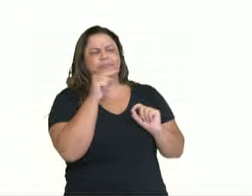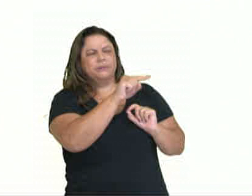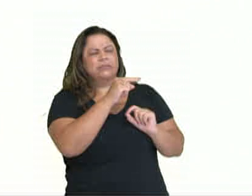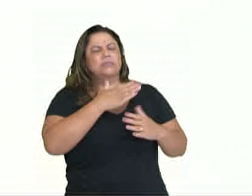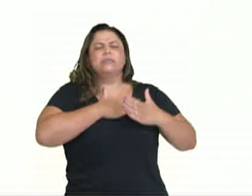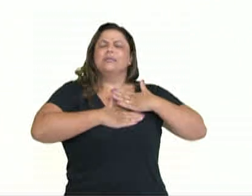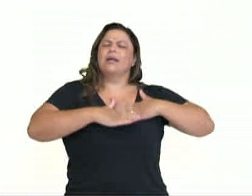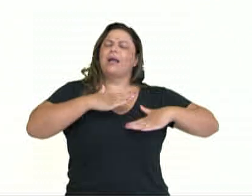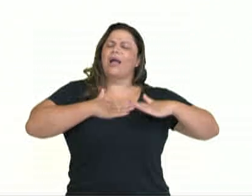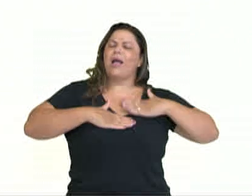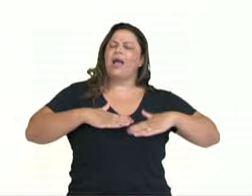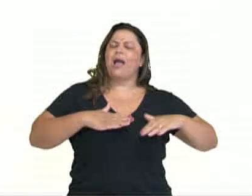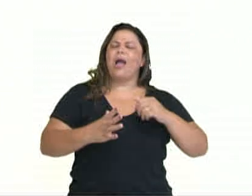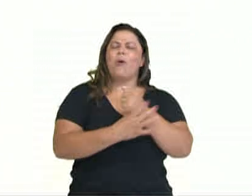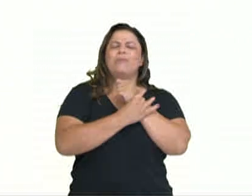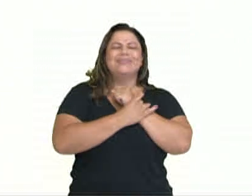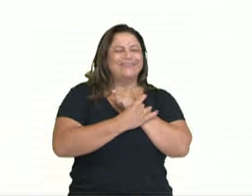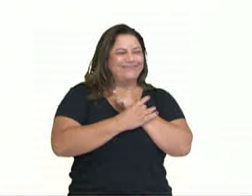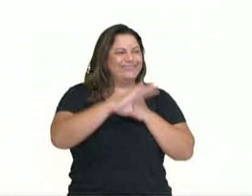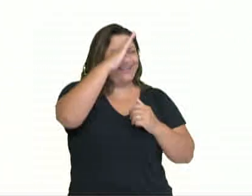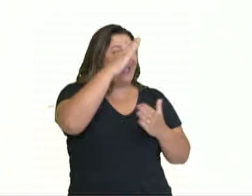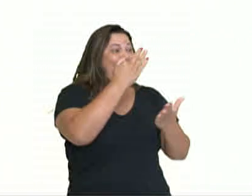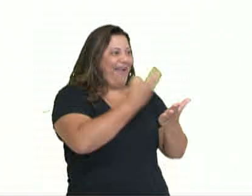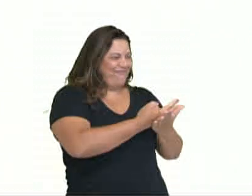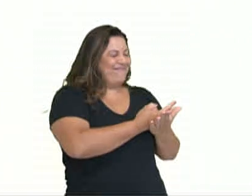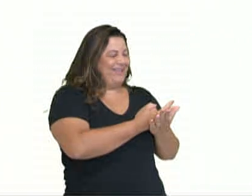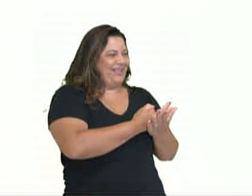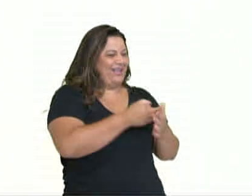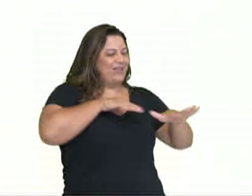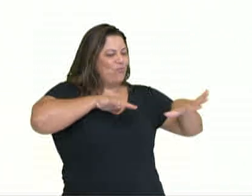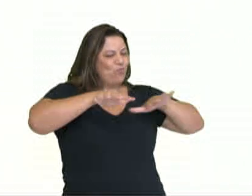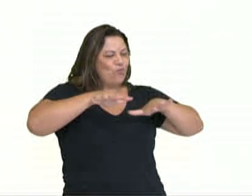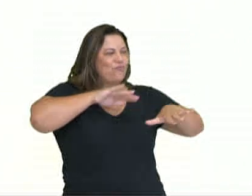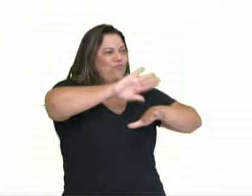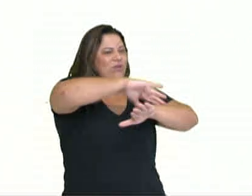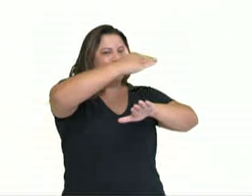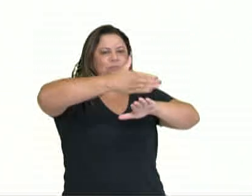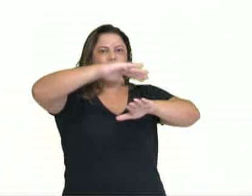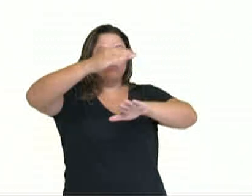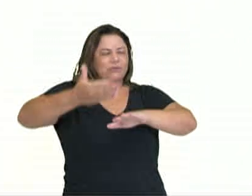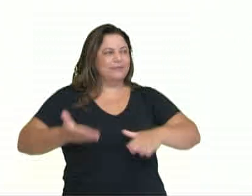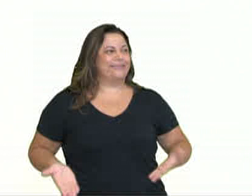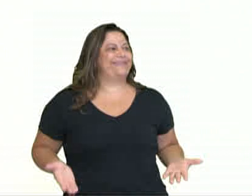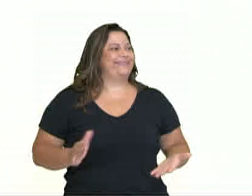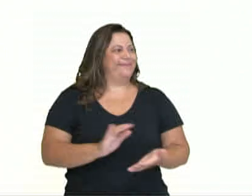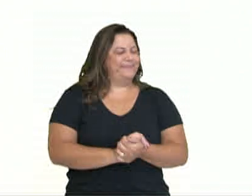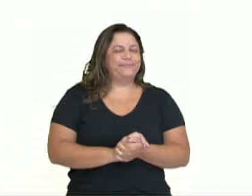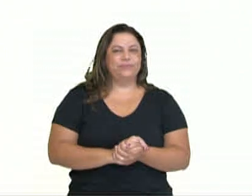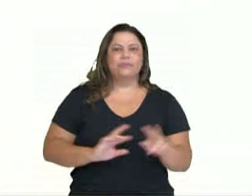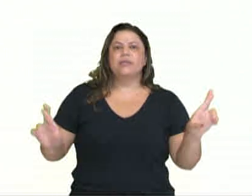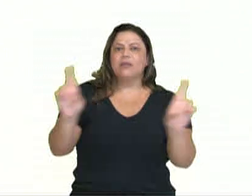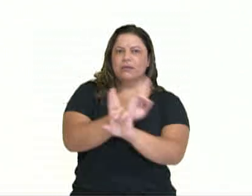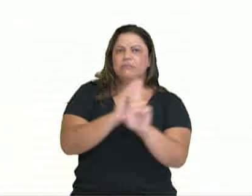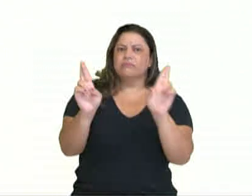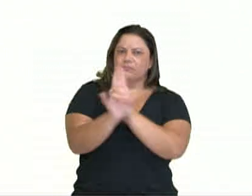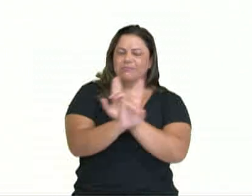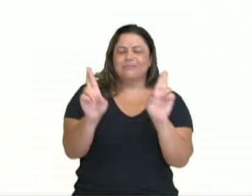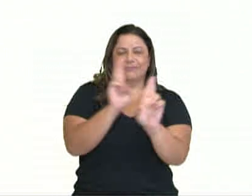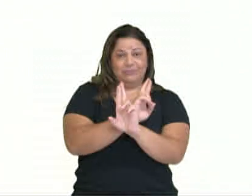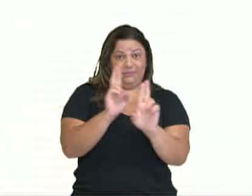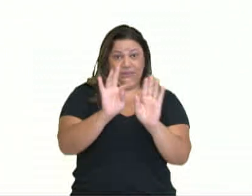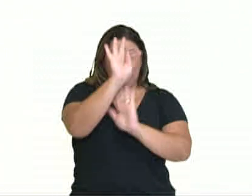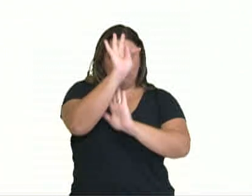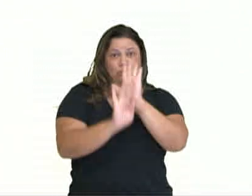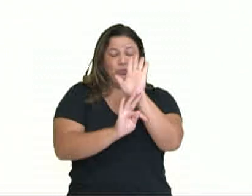daquela calma. Era a tal fé que removia montanhas. Vimos que há uma relação no texto com